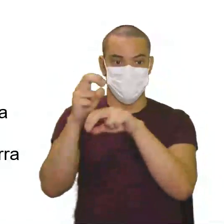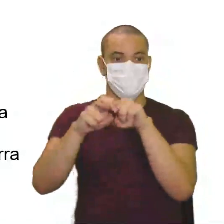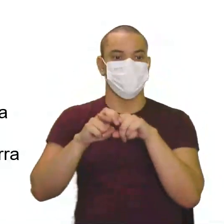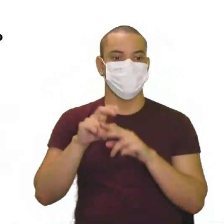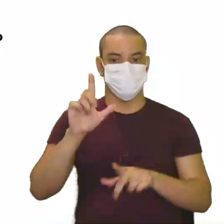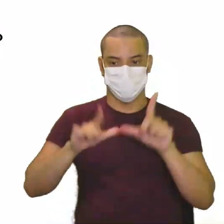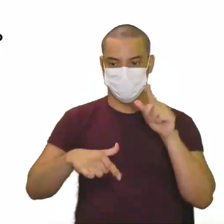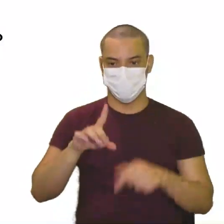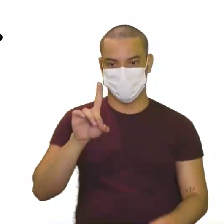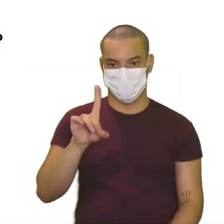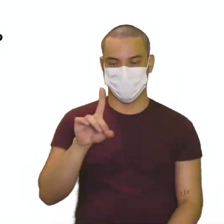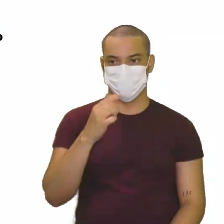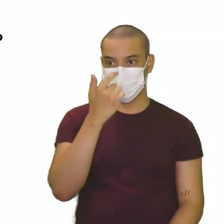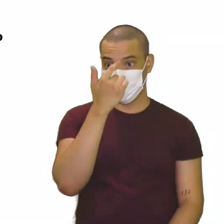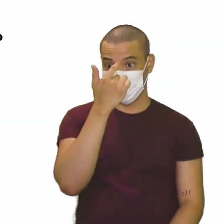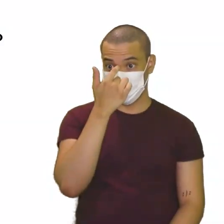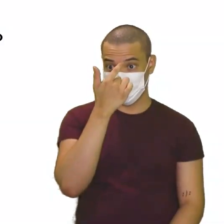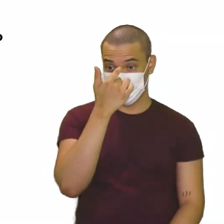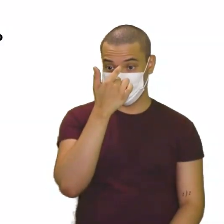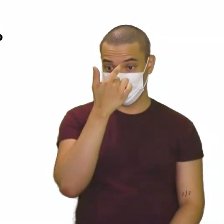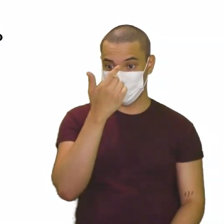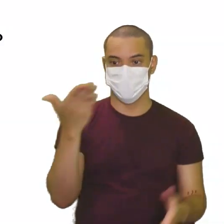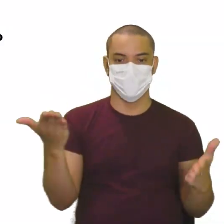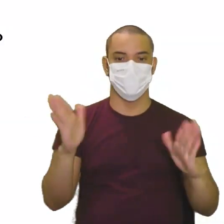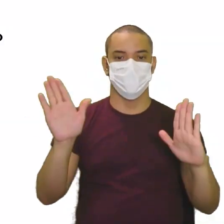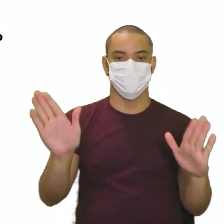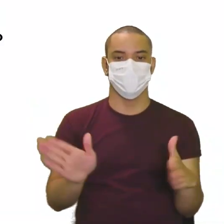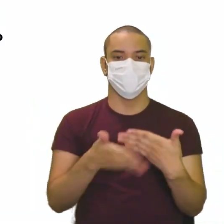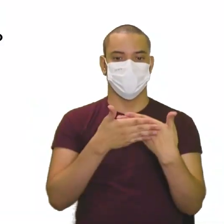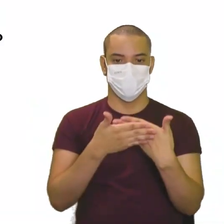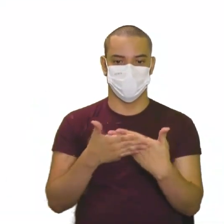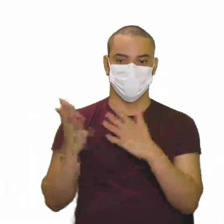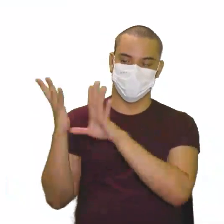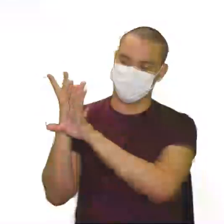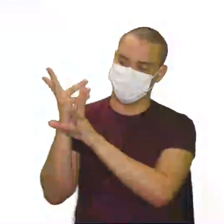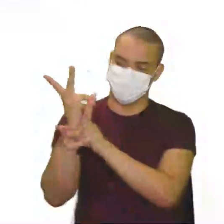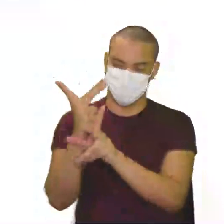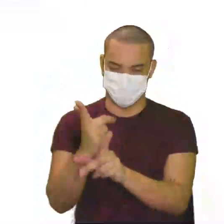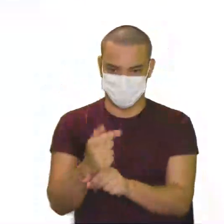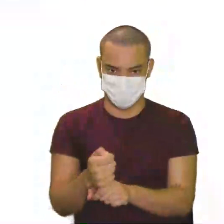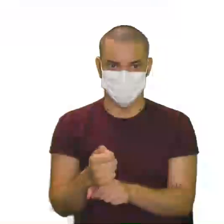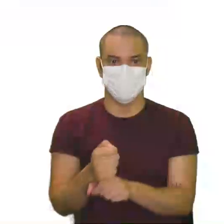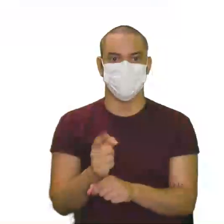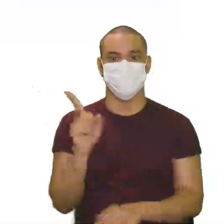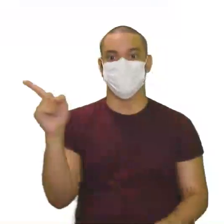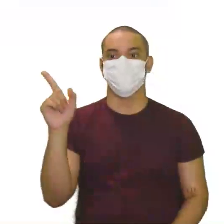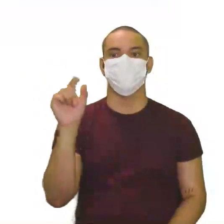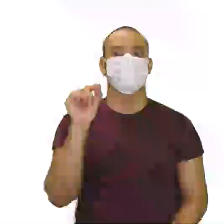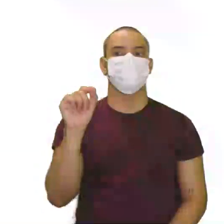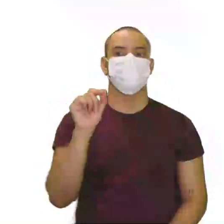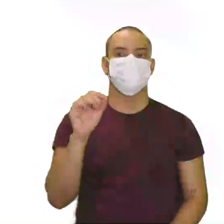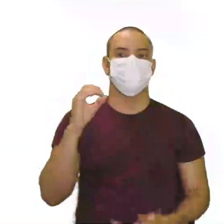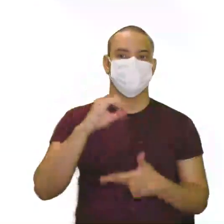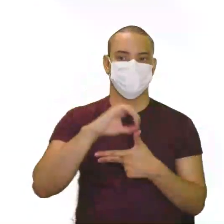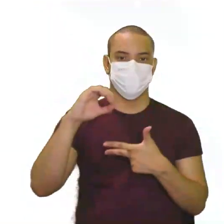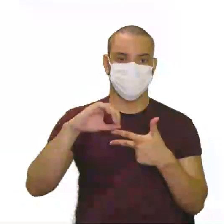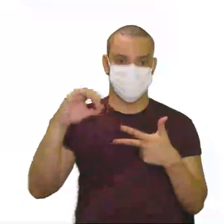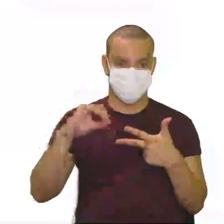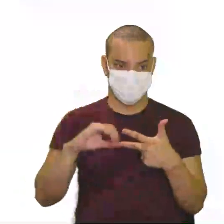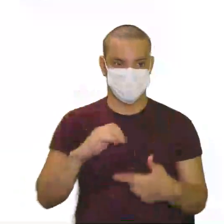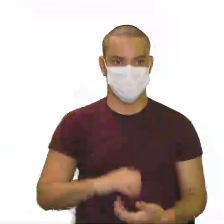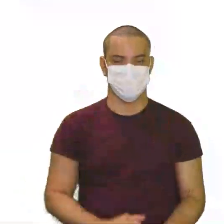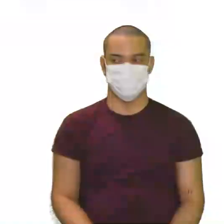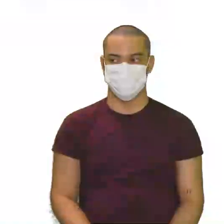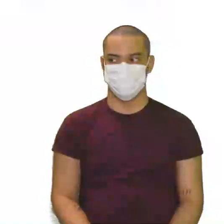de aí fechou e para gente fechar a nossa bateria de exercícios de hoje nós temos a só a questão